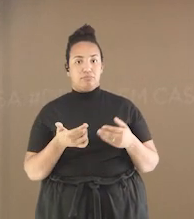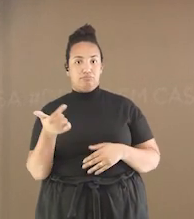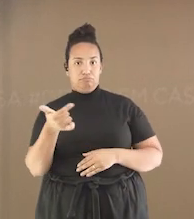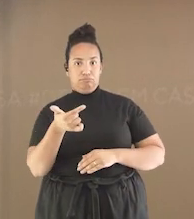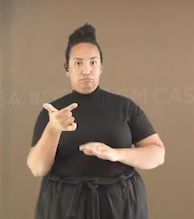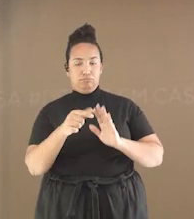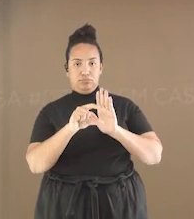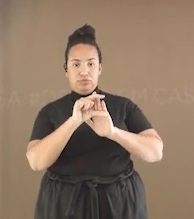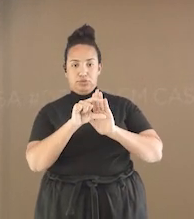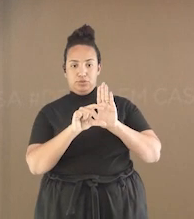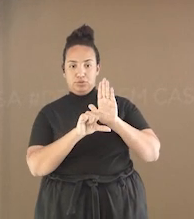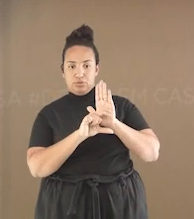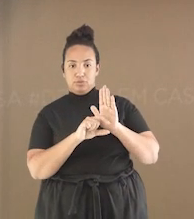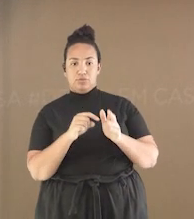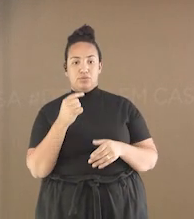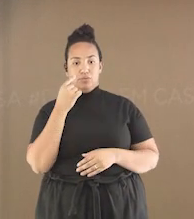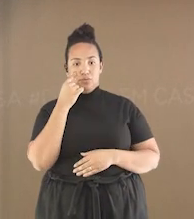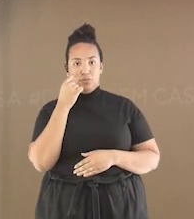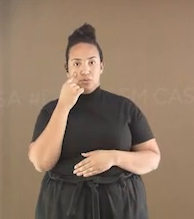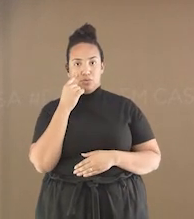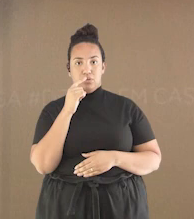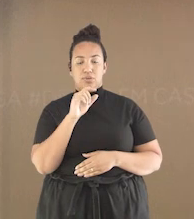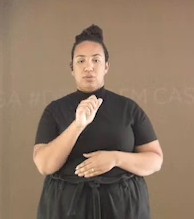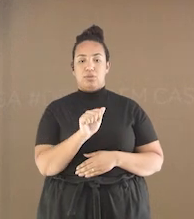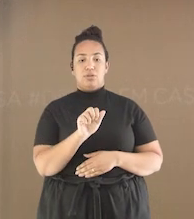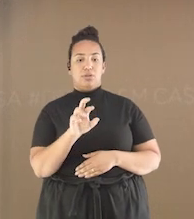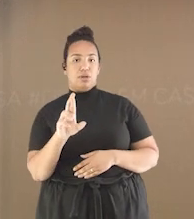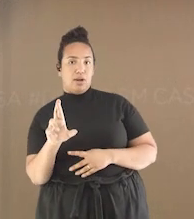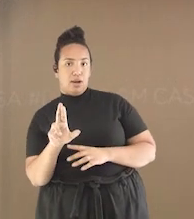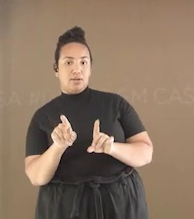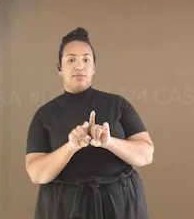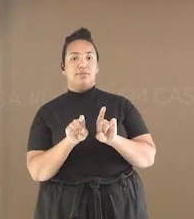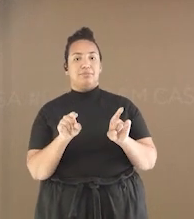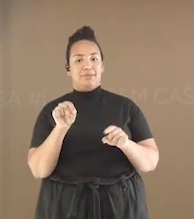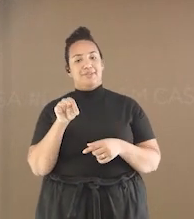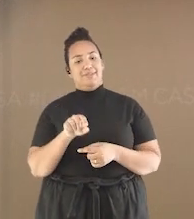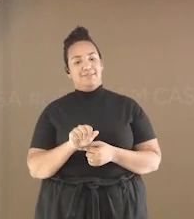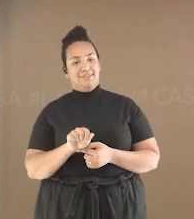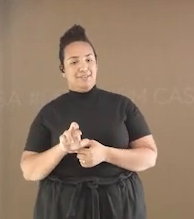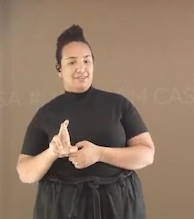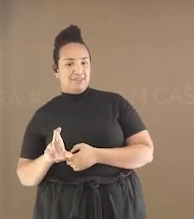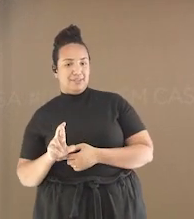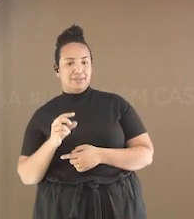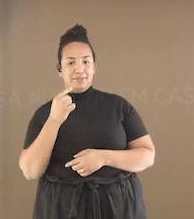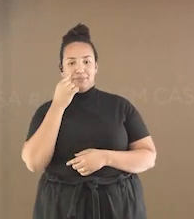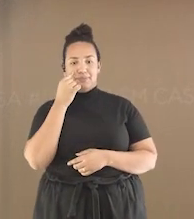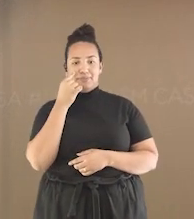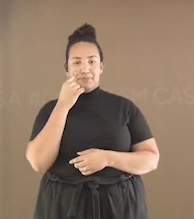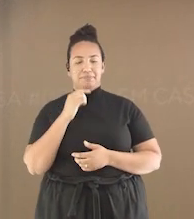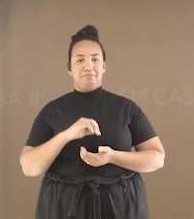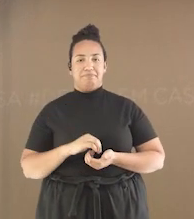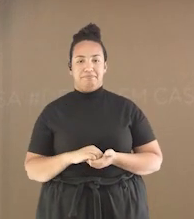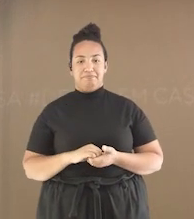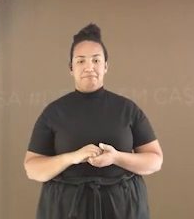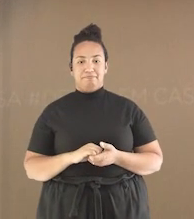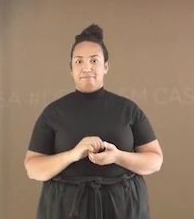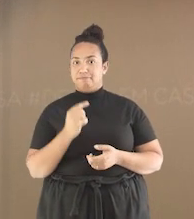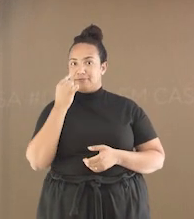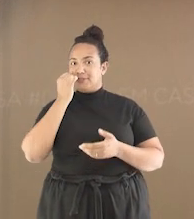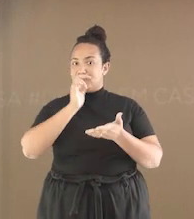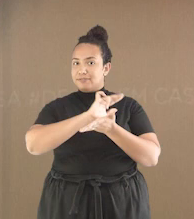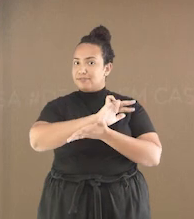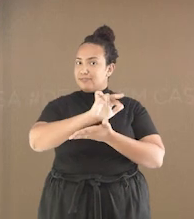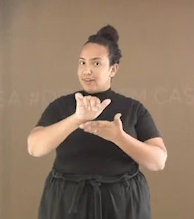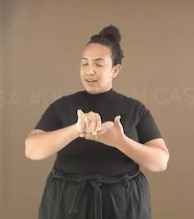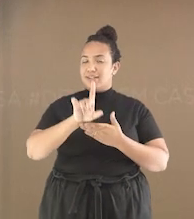na segunda estrofe, nós temos também aqui, que termina com ar e aqui também. Aqui também, termina com ar